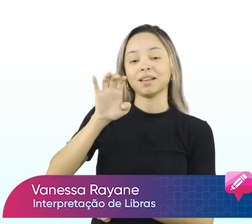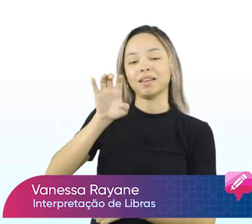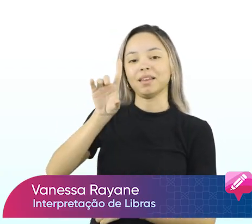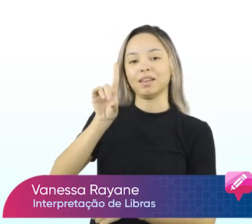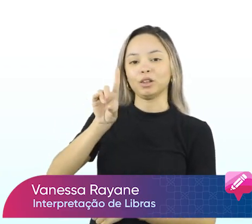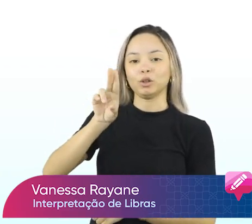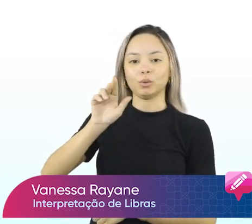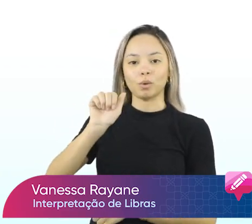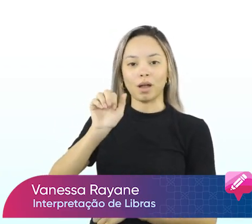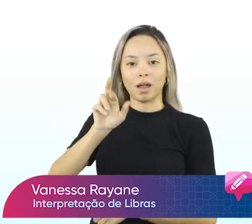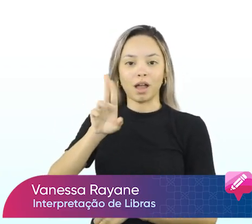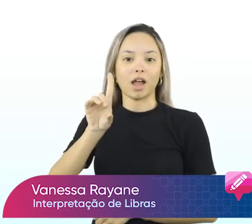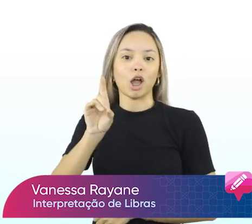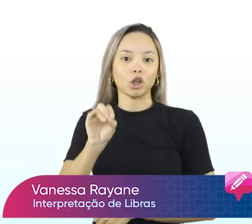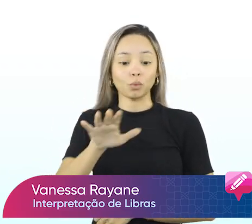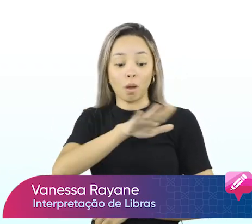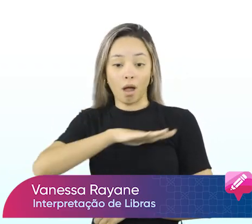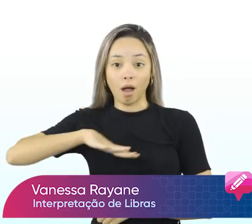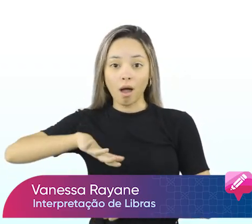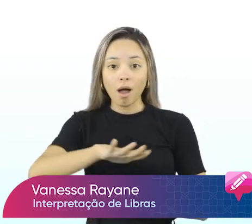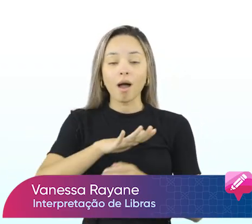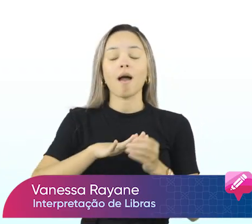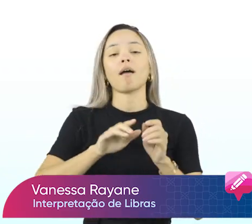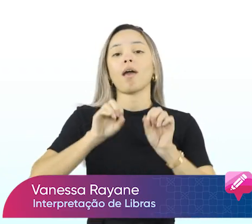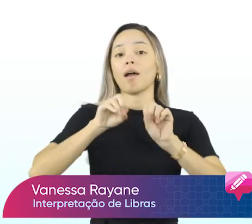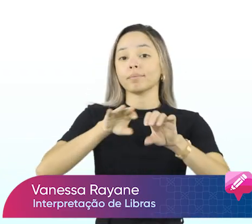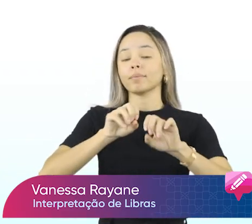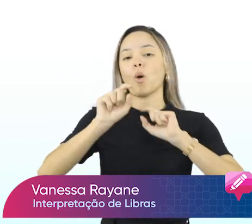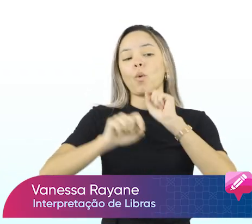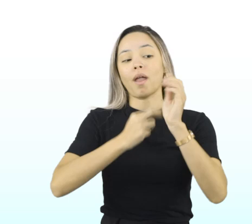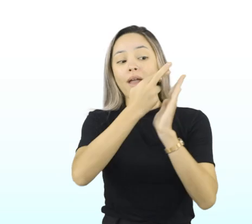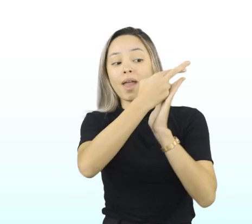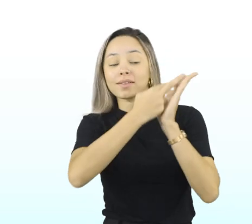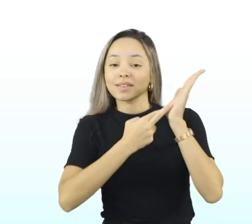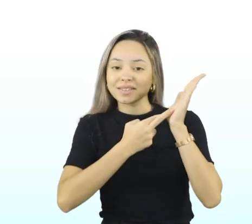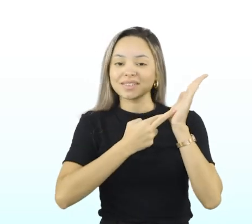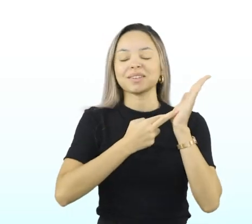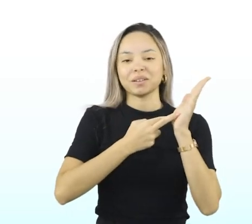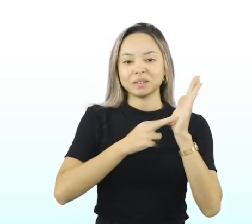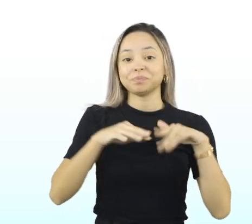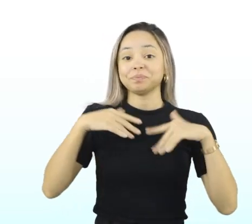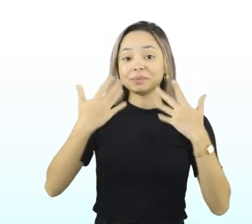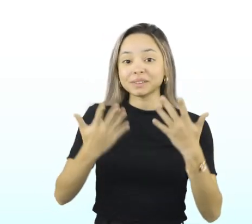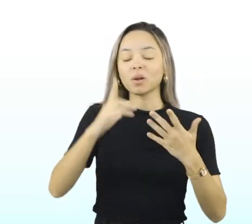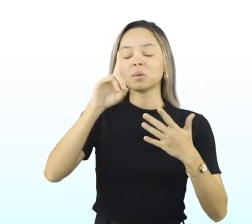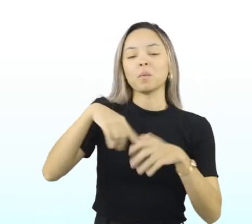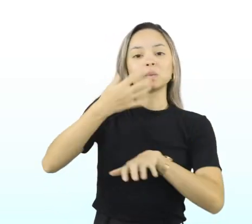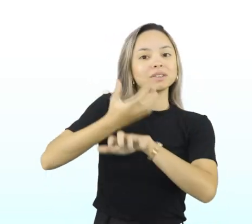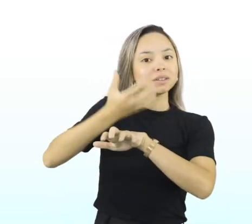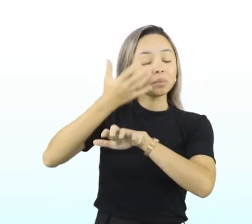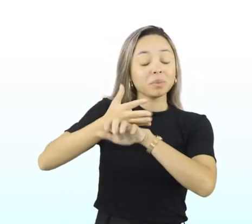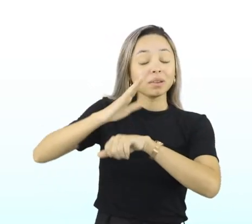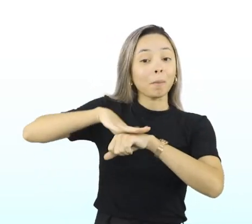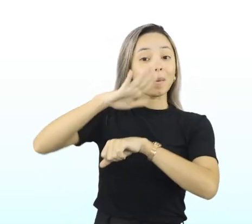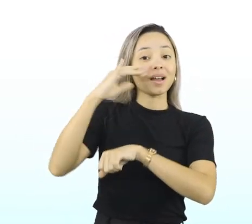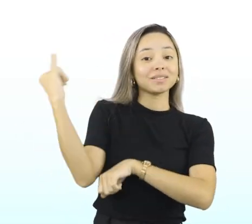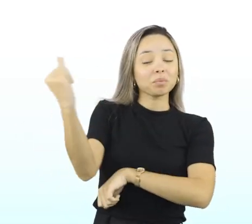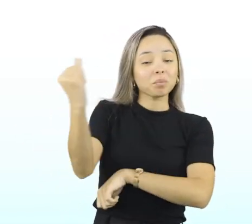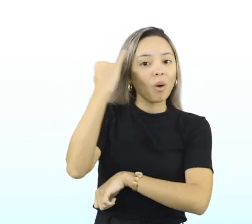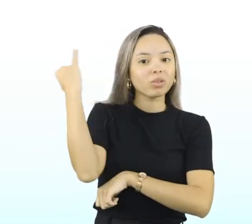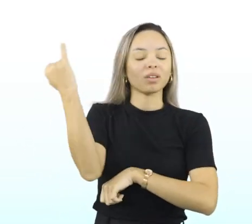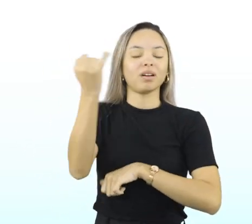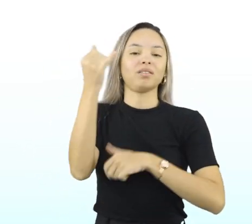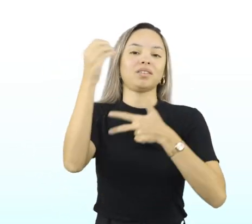Professor Eduardo Alves, de Produção Textual. Olha aí, redação, fera. A matéria mais importante para